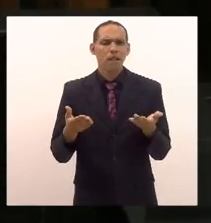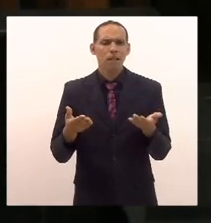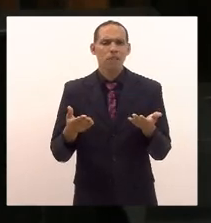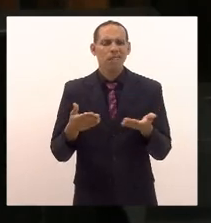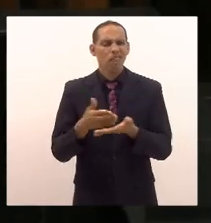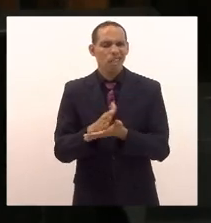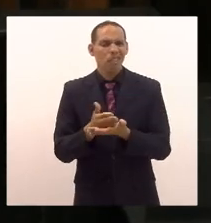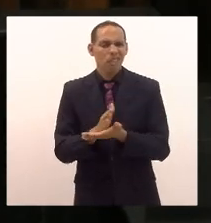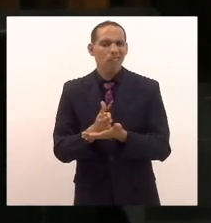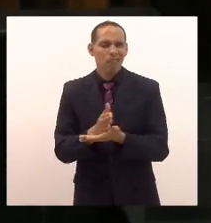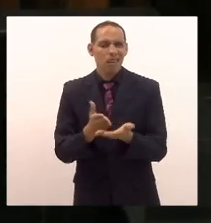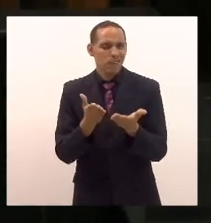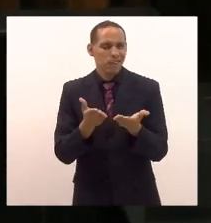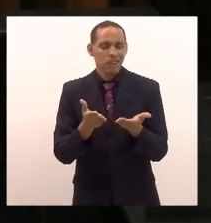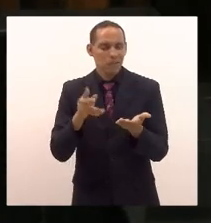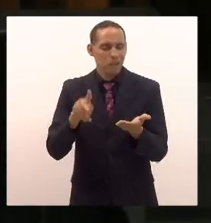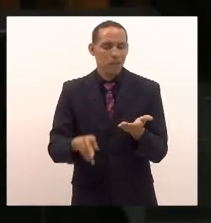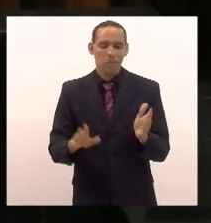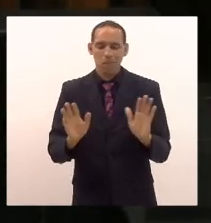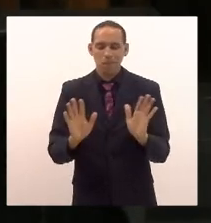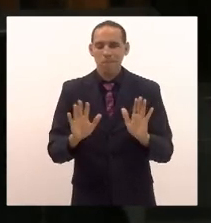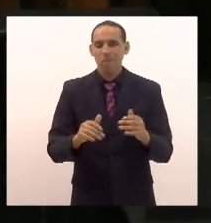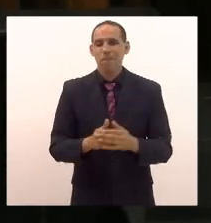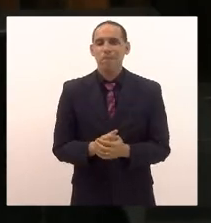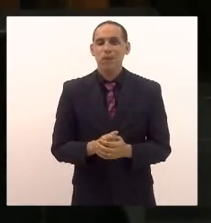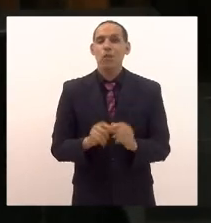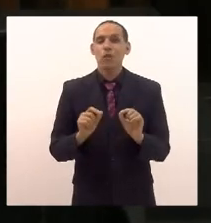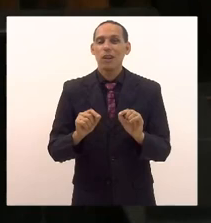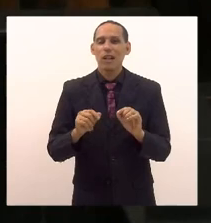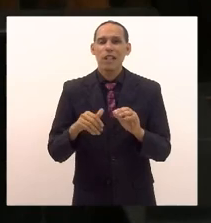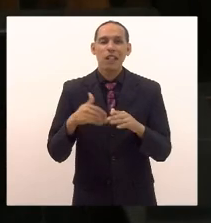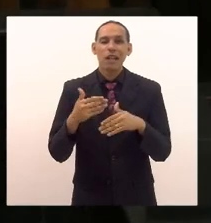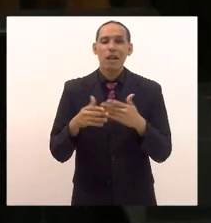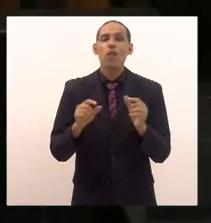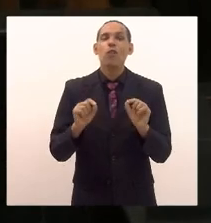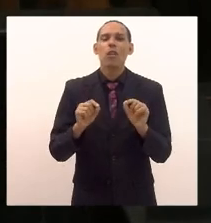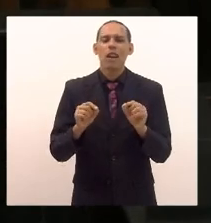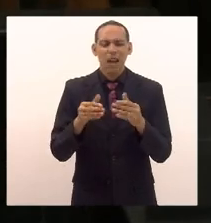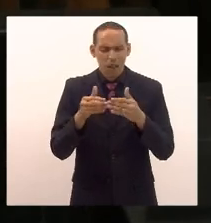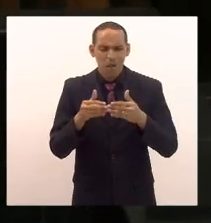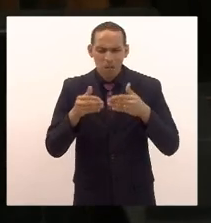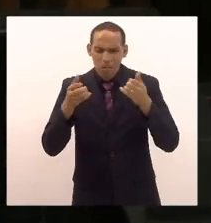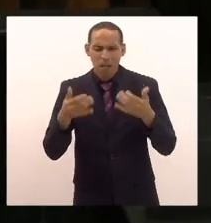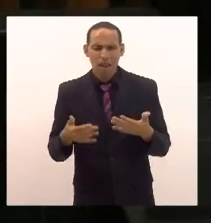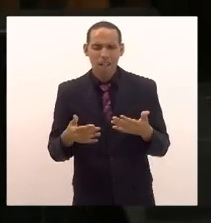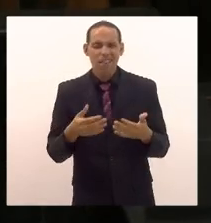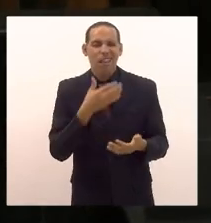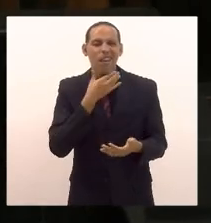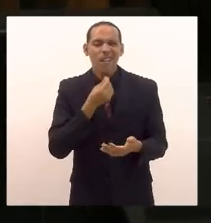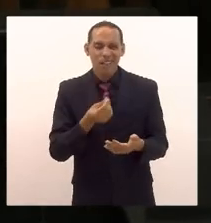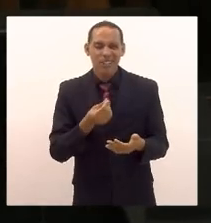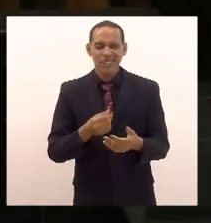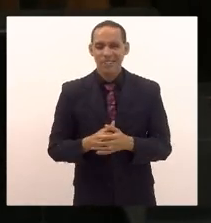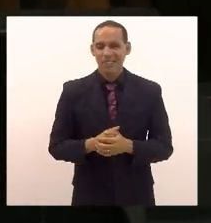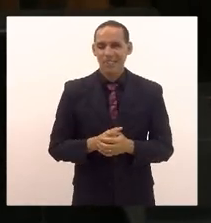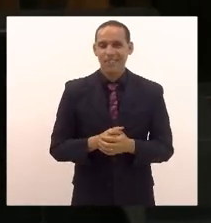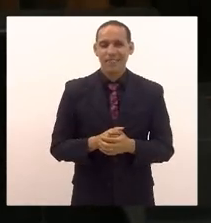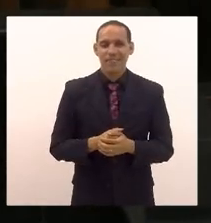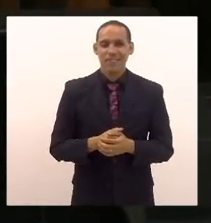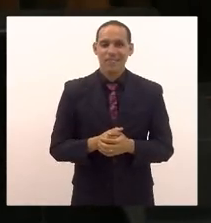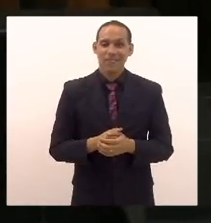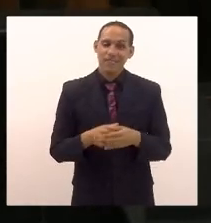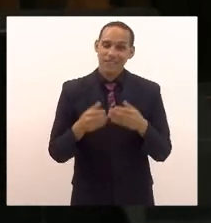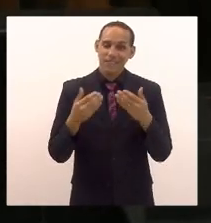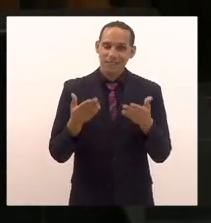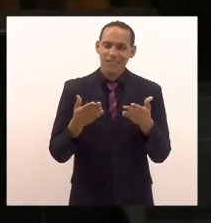importunar vossa excelência Presidente uma falso pela ordem e para que